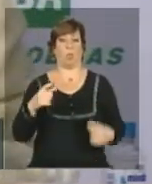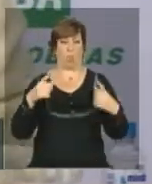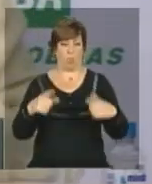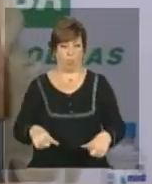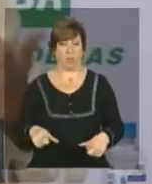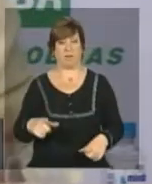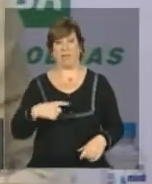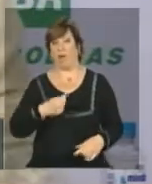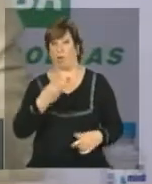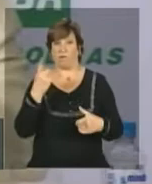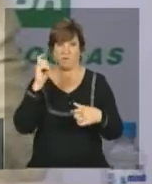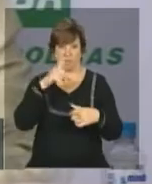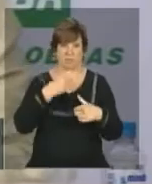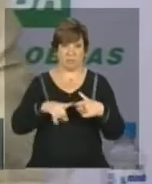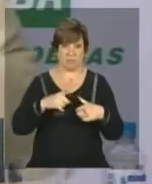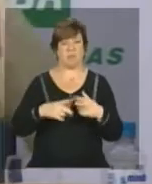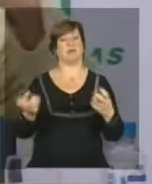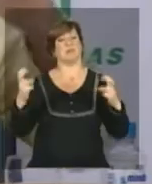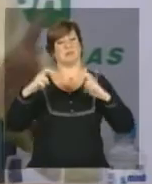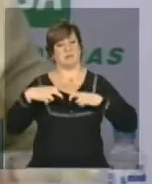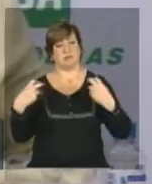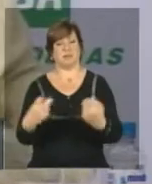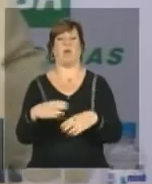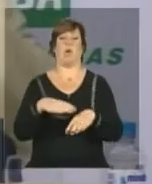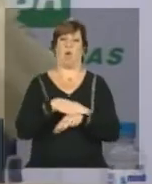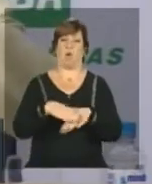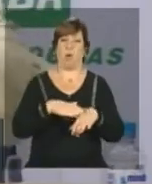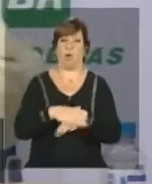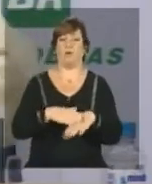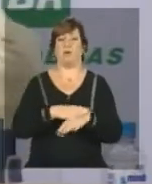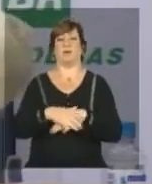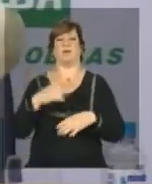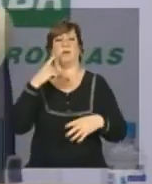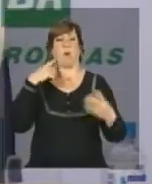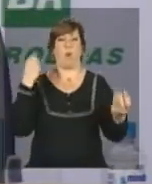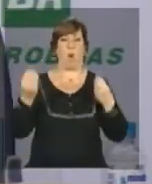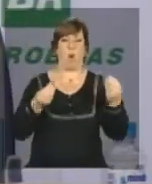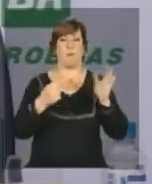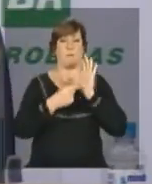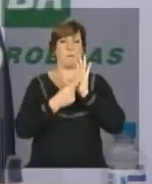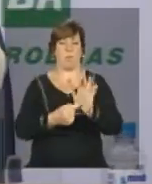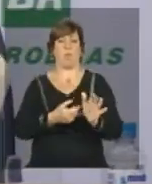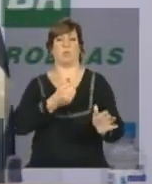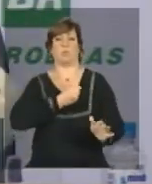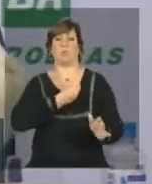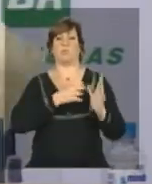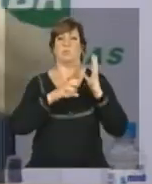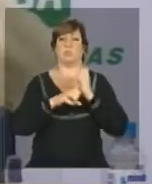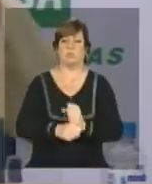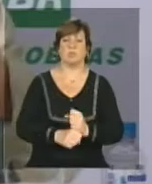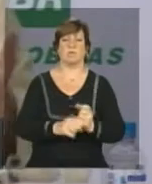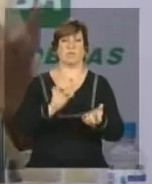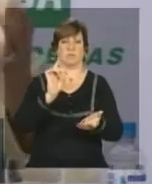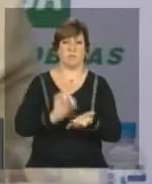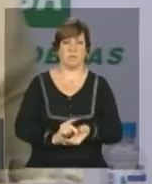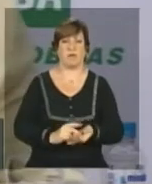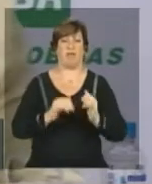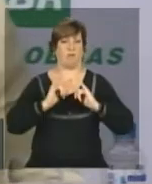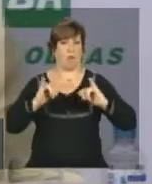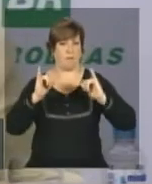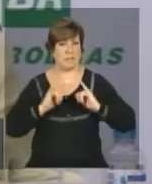alguma dificuldade, nós vamos sentar, vamos conversar, vamos dialogar, vamos demonstrar, vamos mostrar número, fatos,